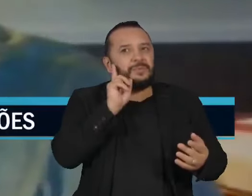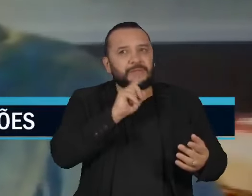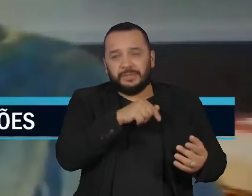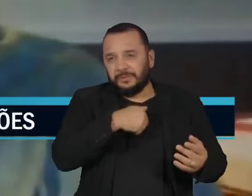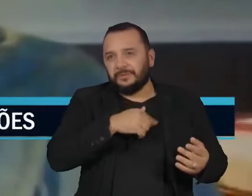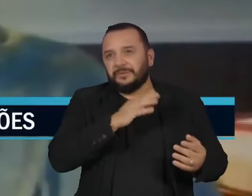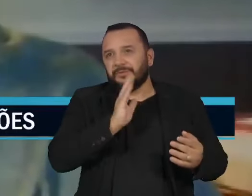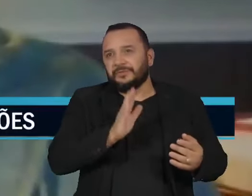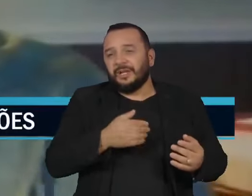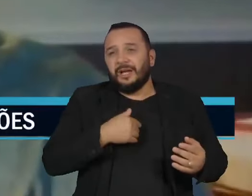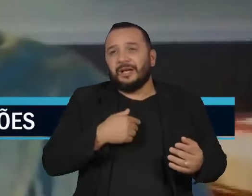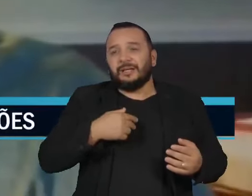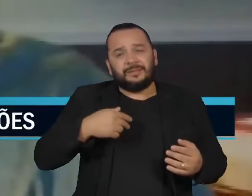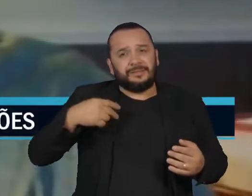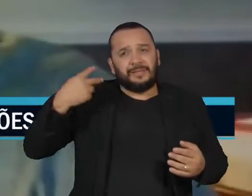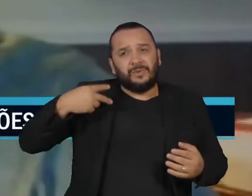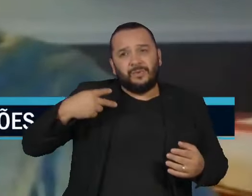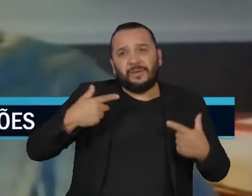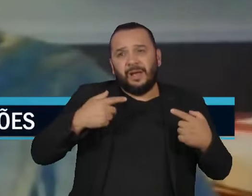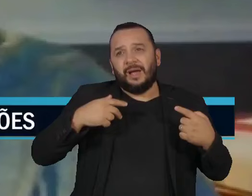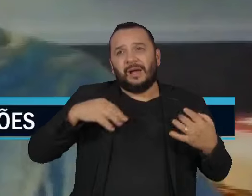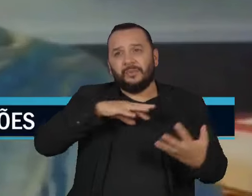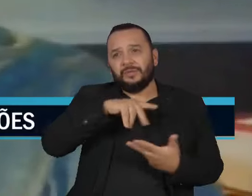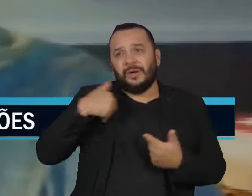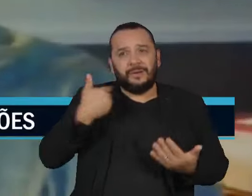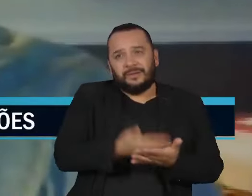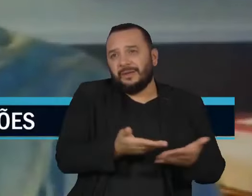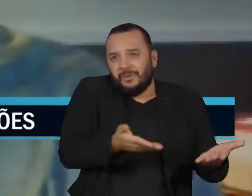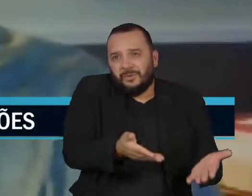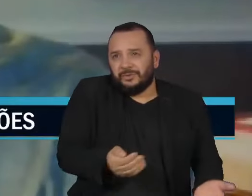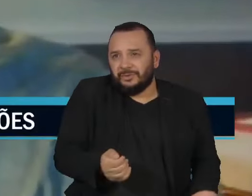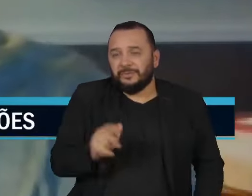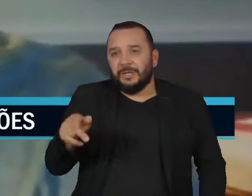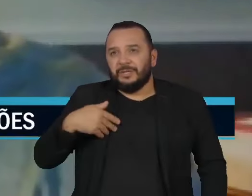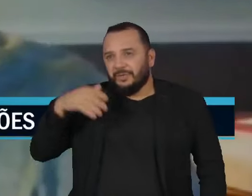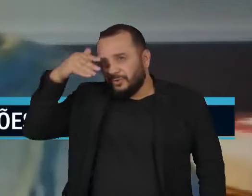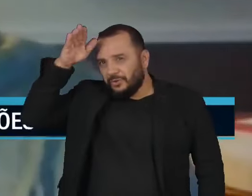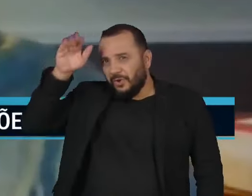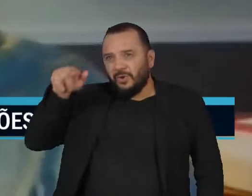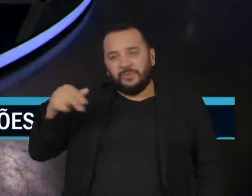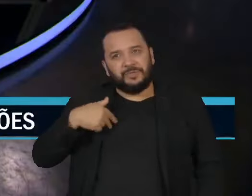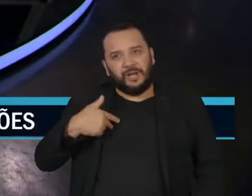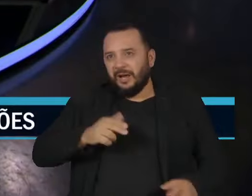desde o final da Segunda Guerra Mundial, ao passo que Donald Trump representa uma ruptura drástica desse padrão.